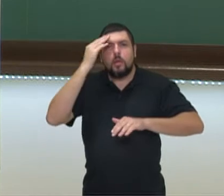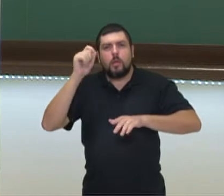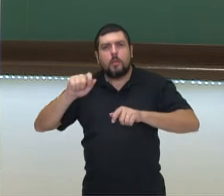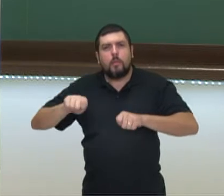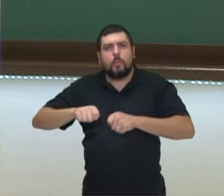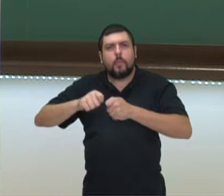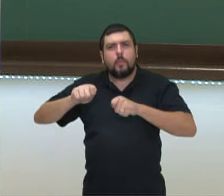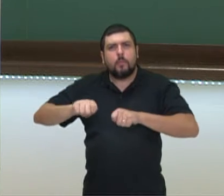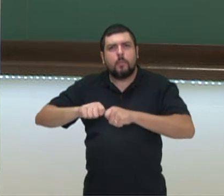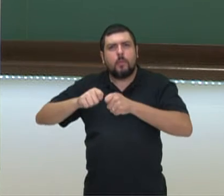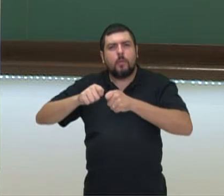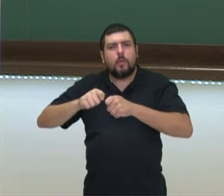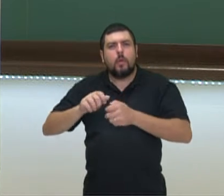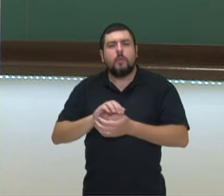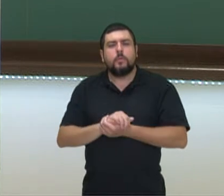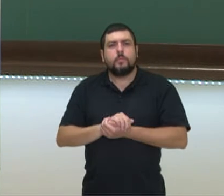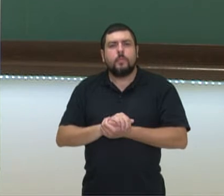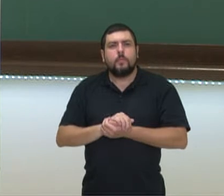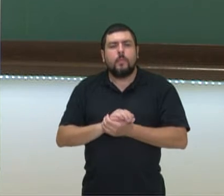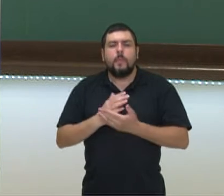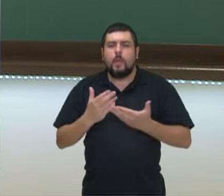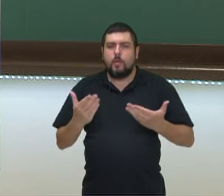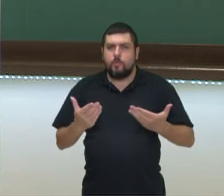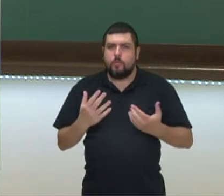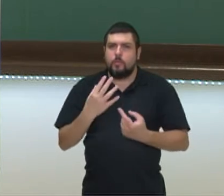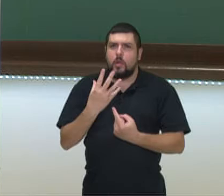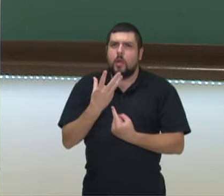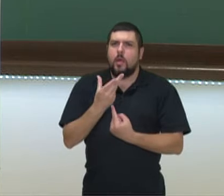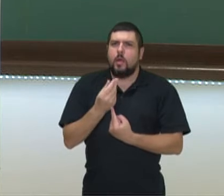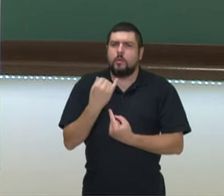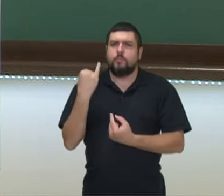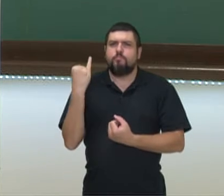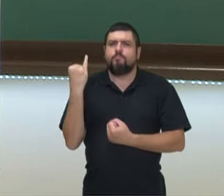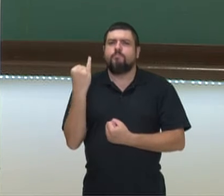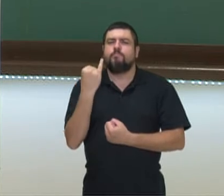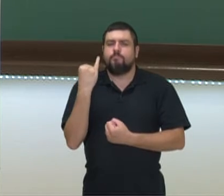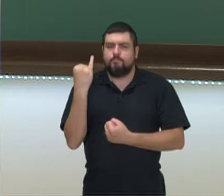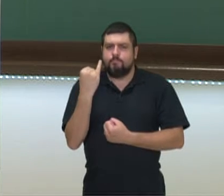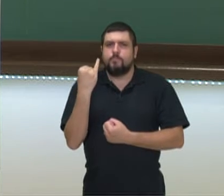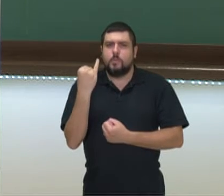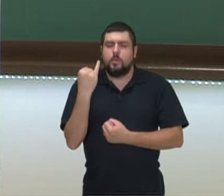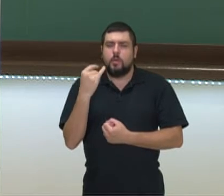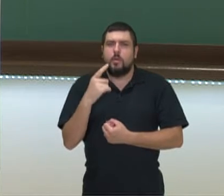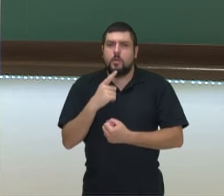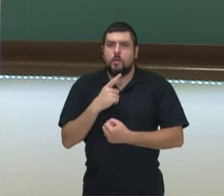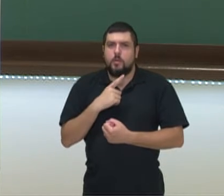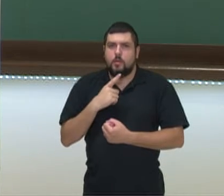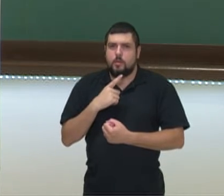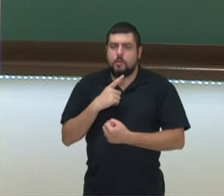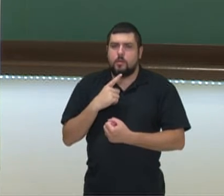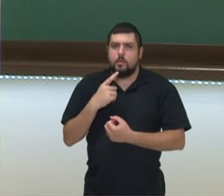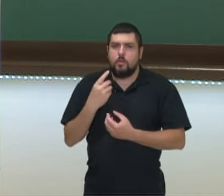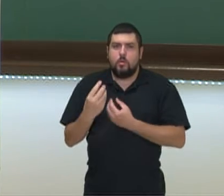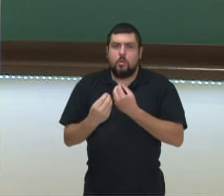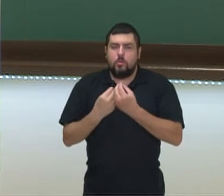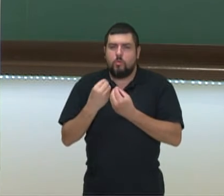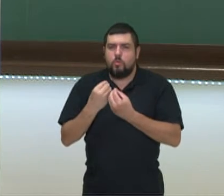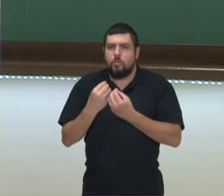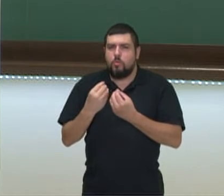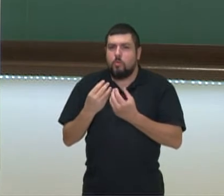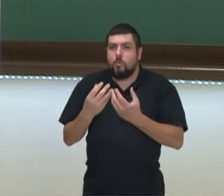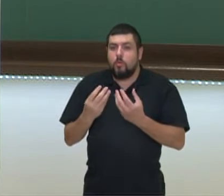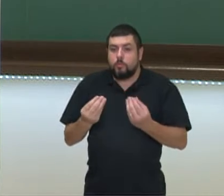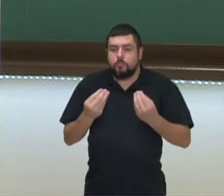que a arte ela é importante, né, no nosso dia a dia. Ela tem essa função além de entreter. Então aqui,